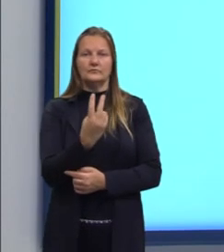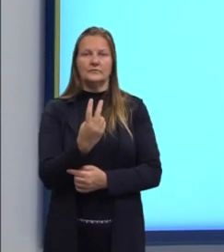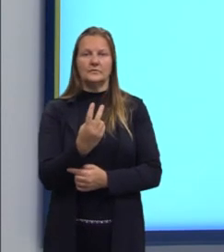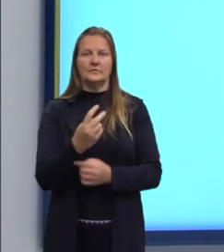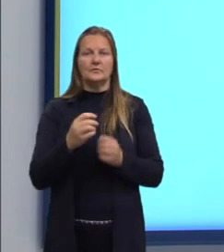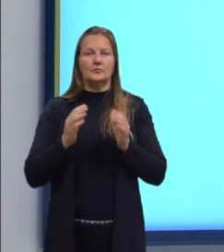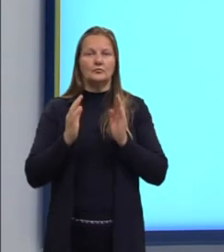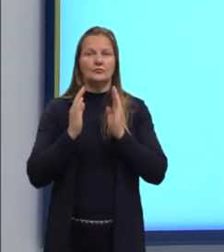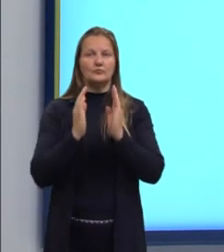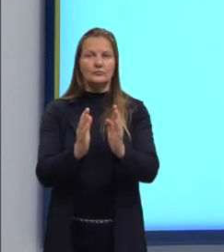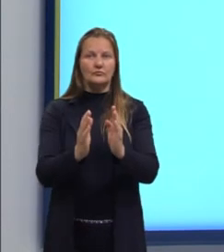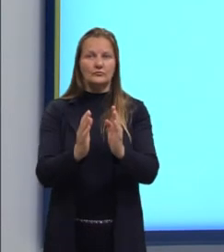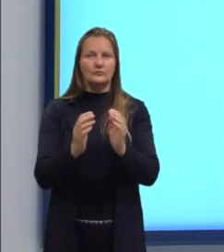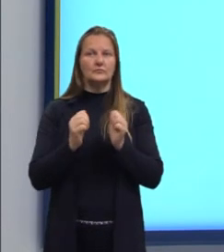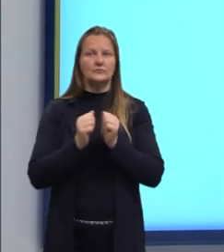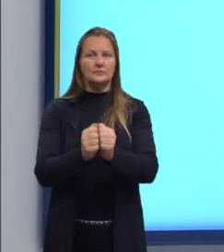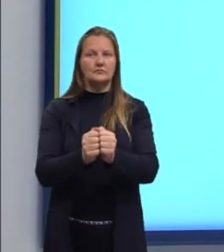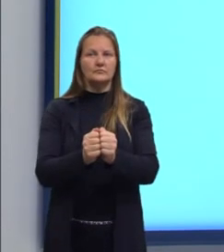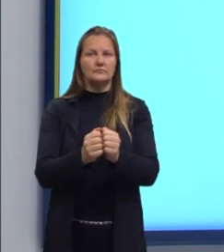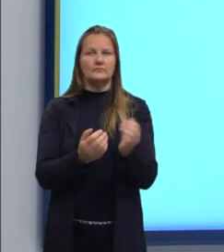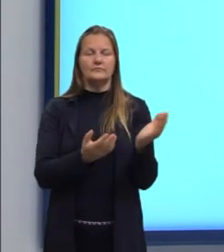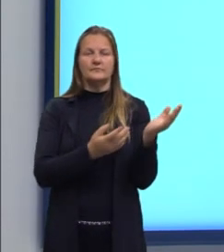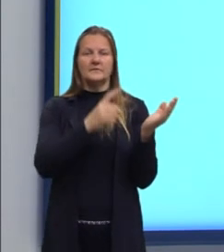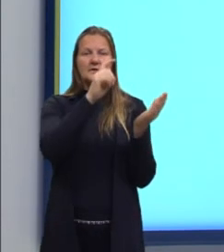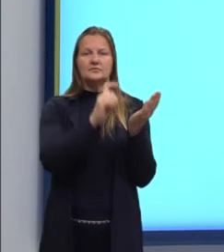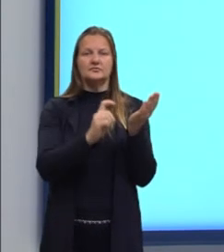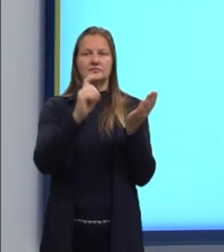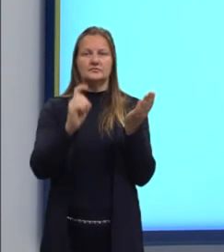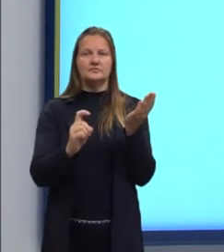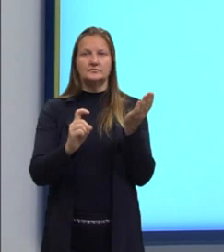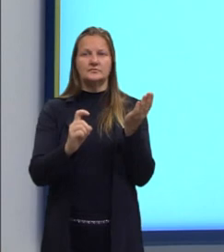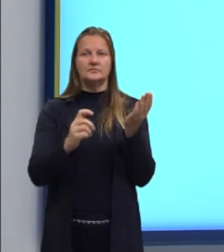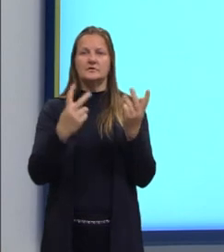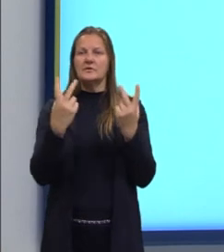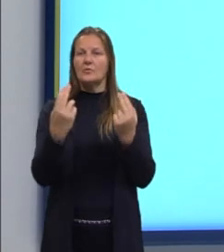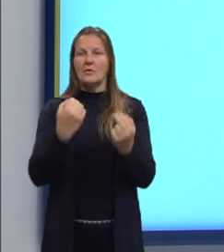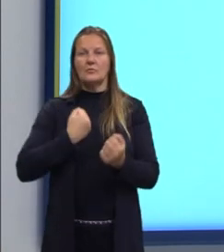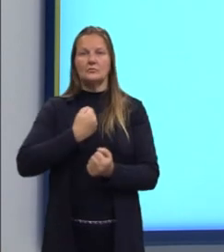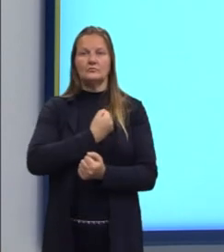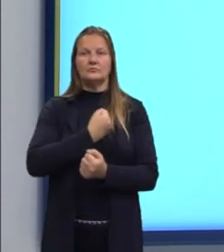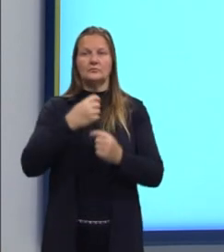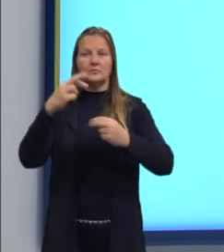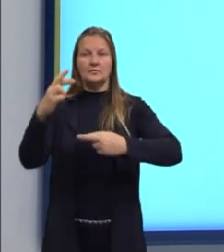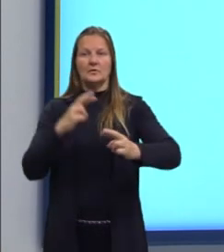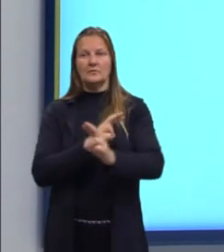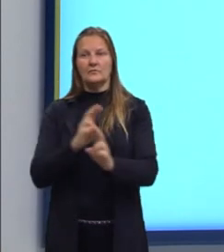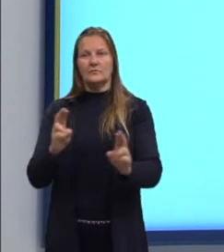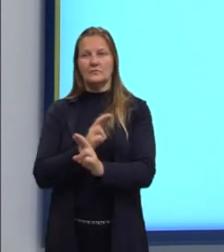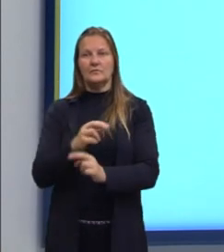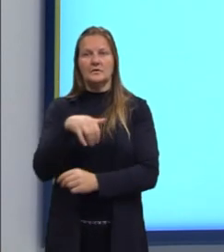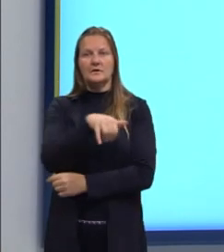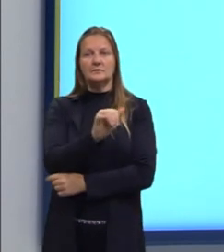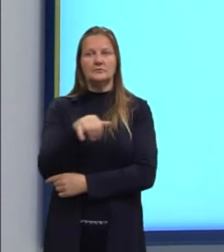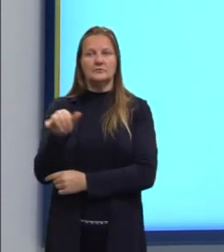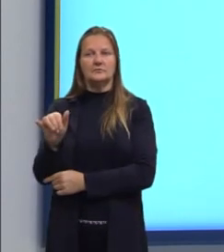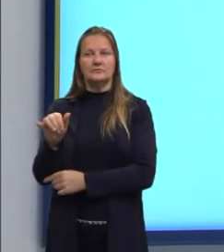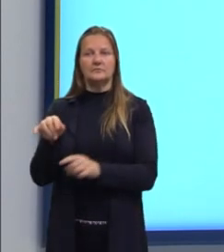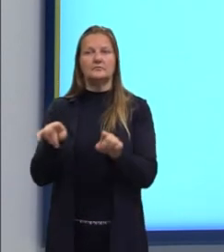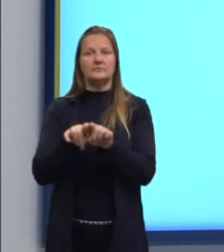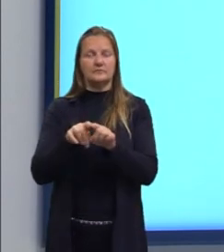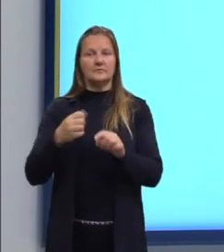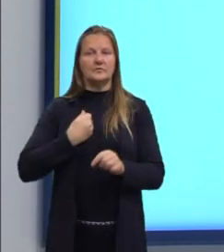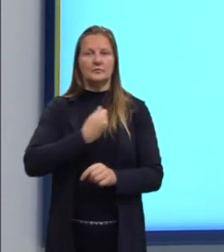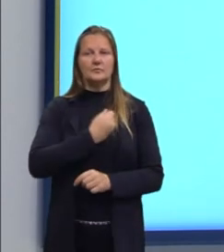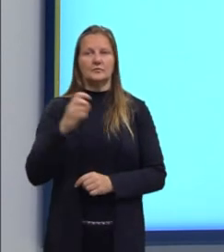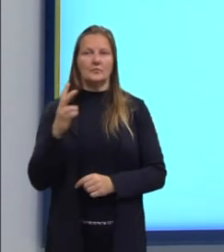simultaneamente então o X nas duas equações vai ter o mesmo valor assim como o y isso gente